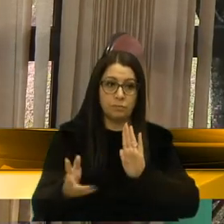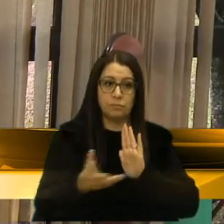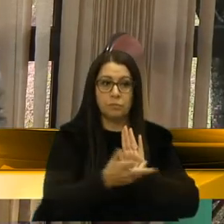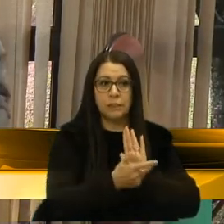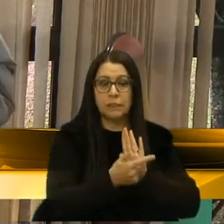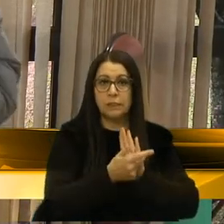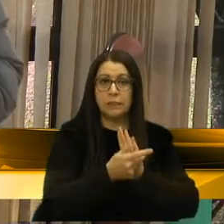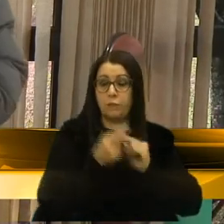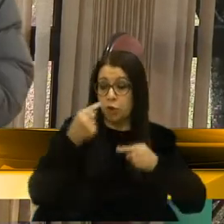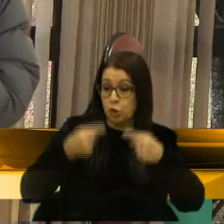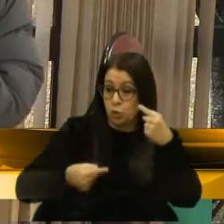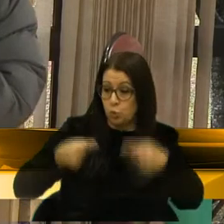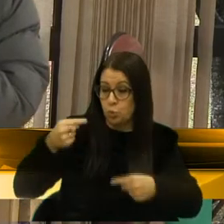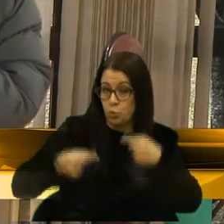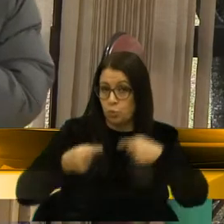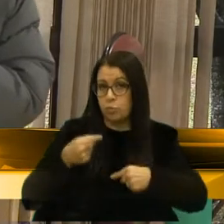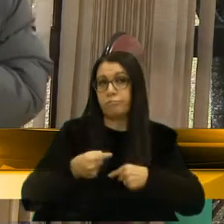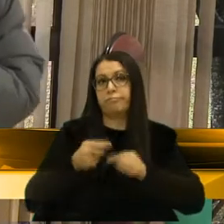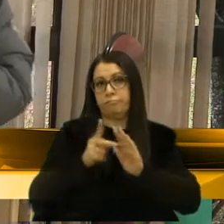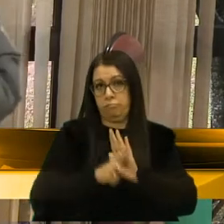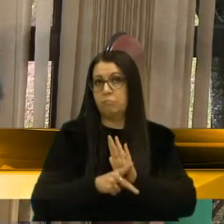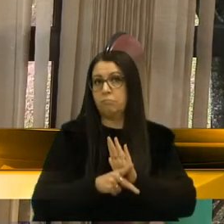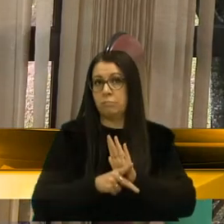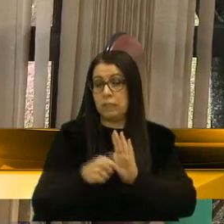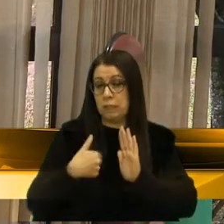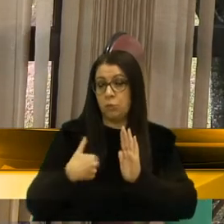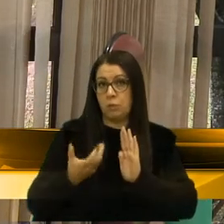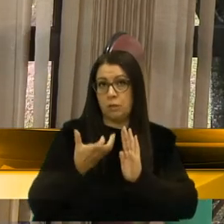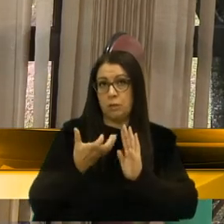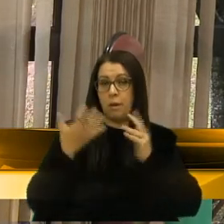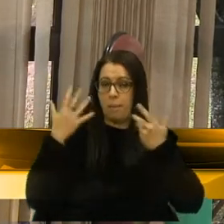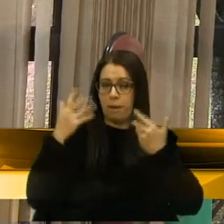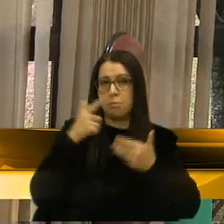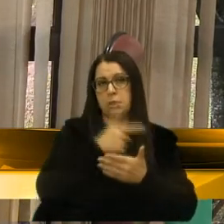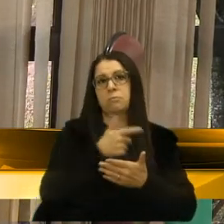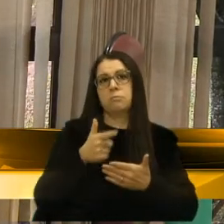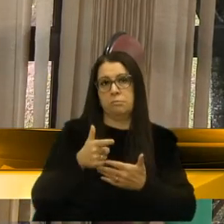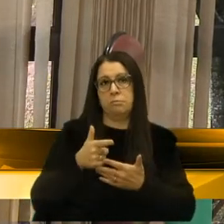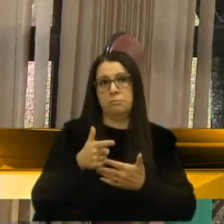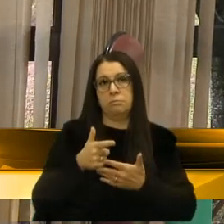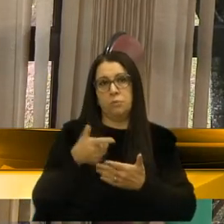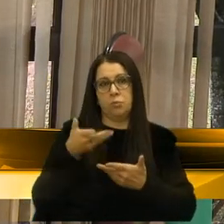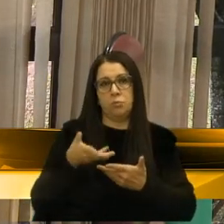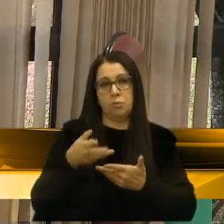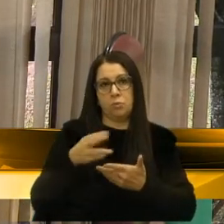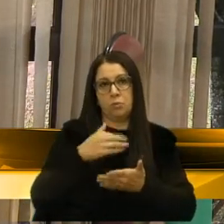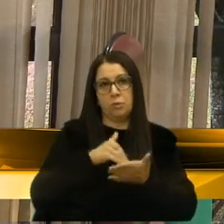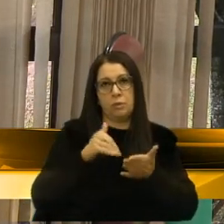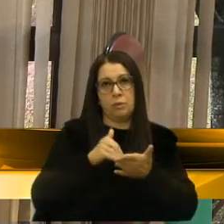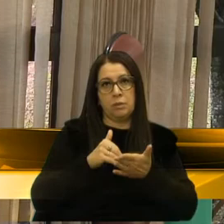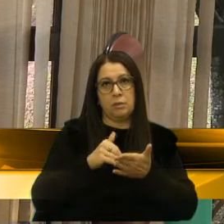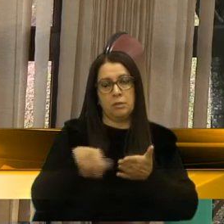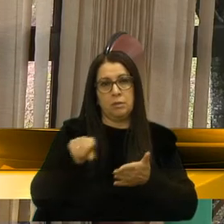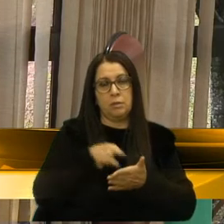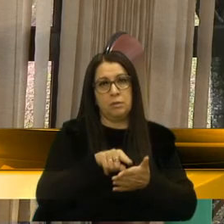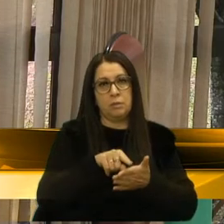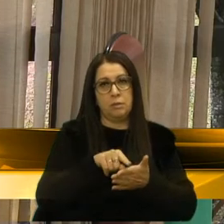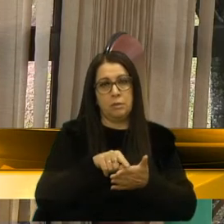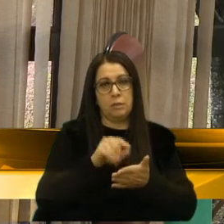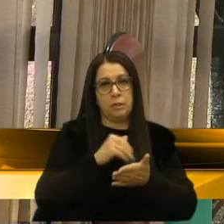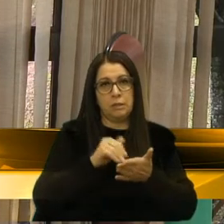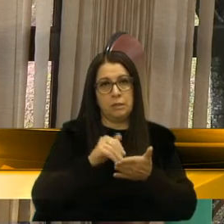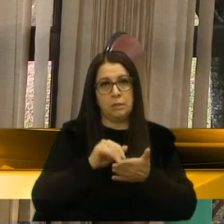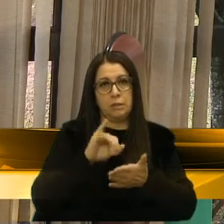todo foi muito discutido esse projeto e eu queria eu queria parabenizar o atual secretário da pasta o